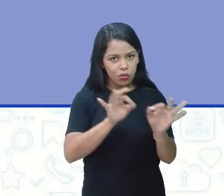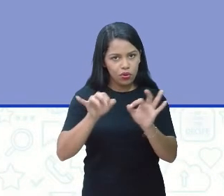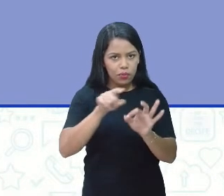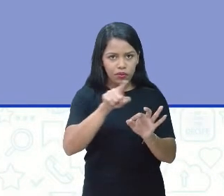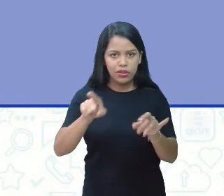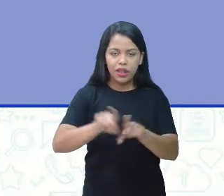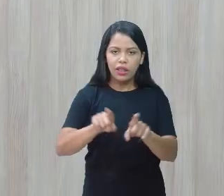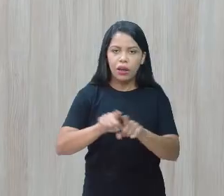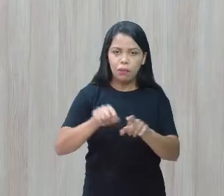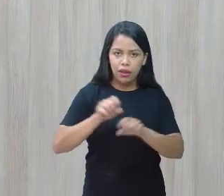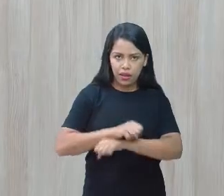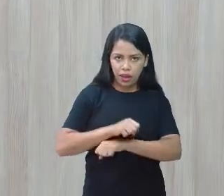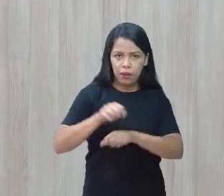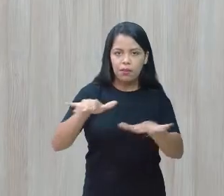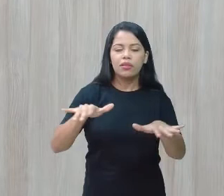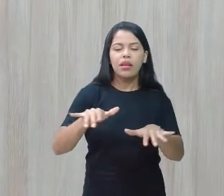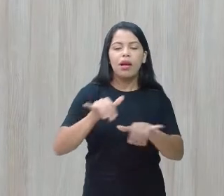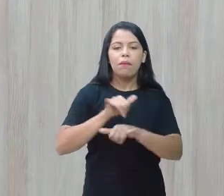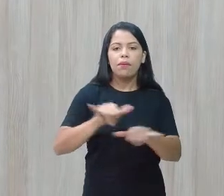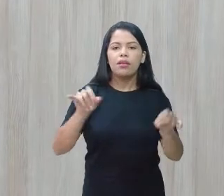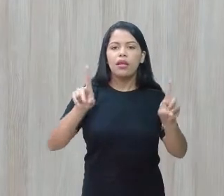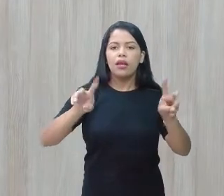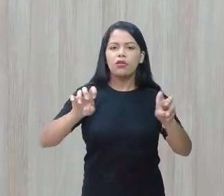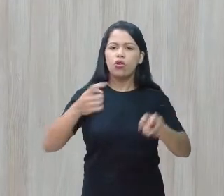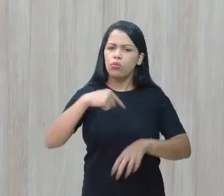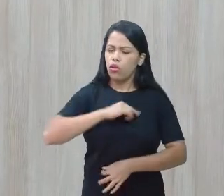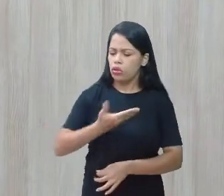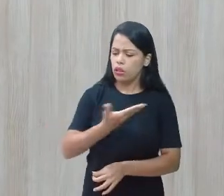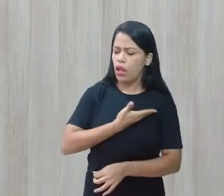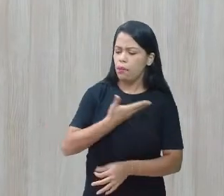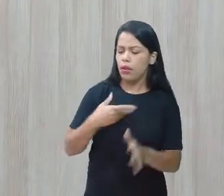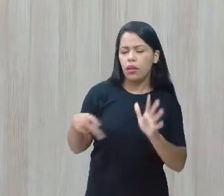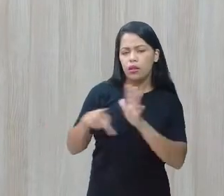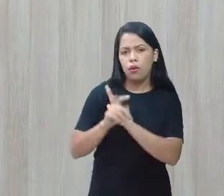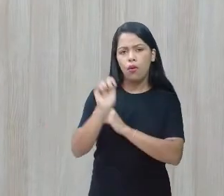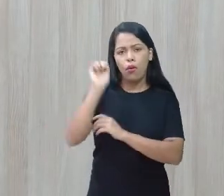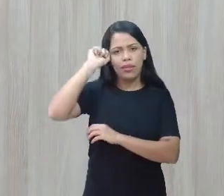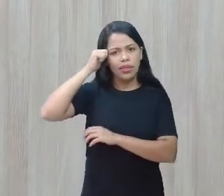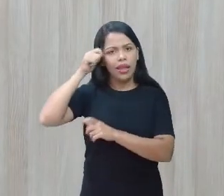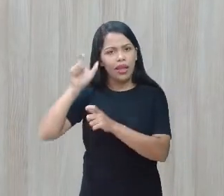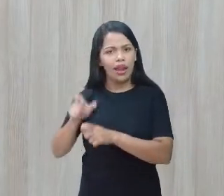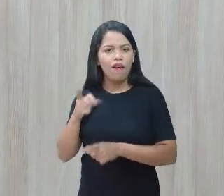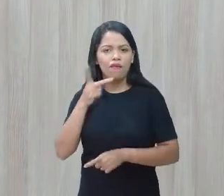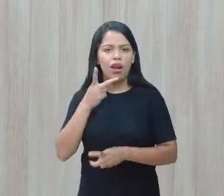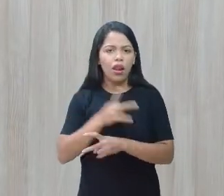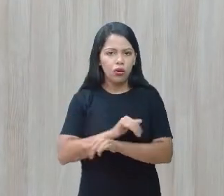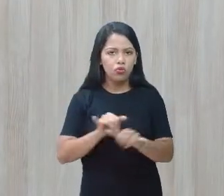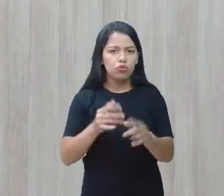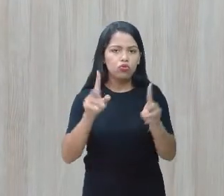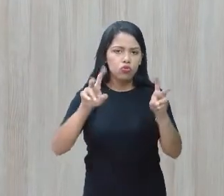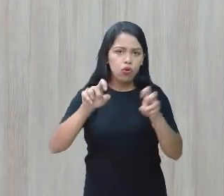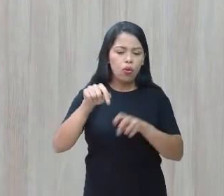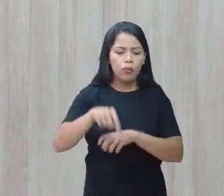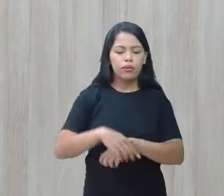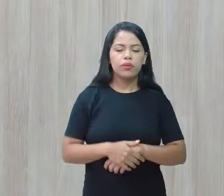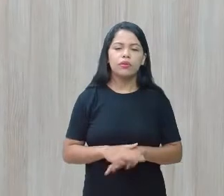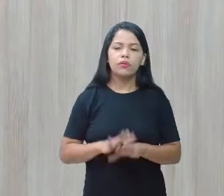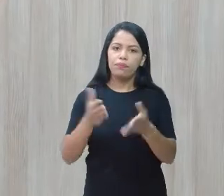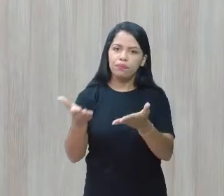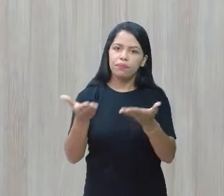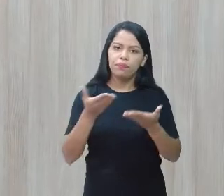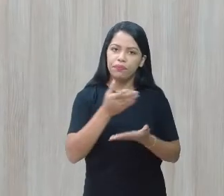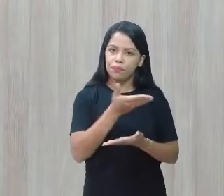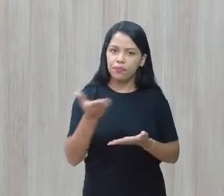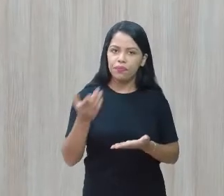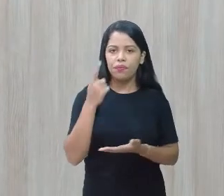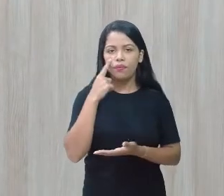de colegas nossas aqui, negras, falando dessa questão. E eu venho chamar aqui a vocês, eu venho convidar vocês